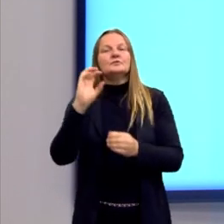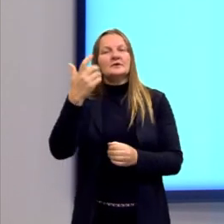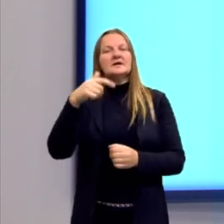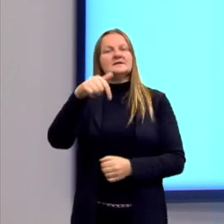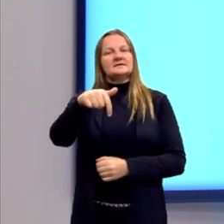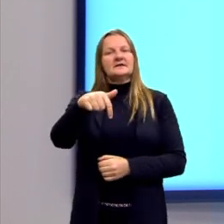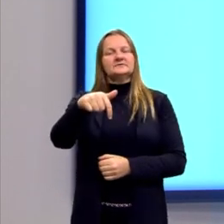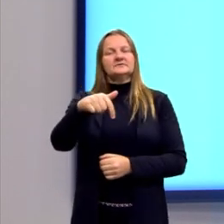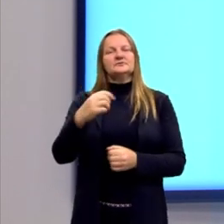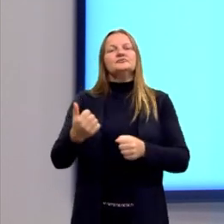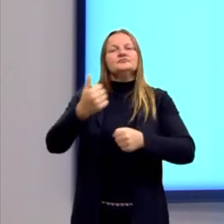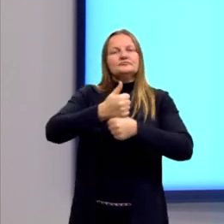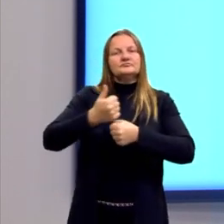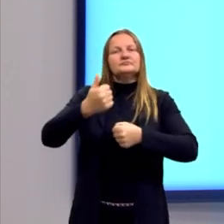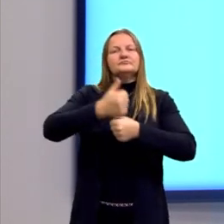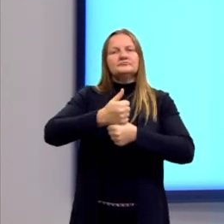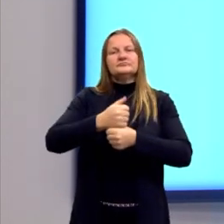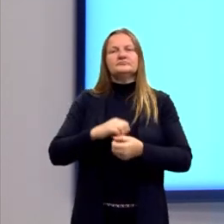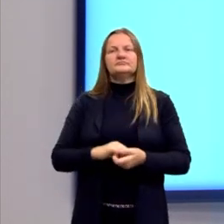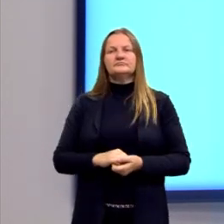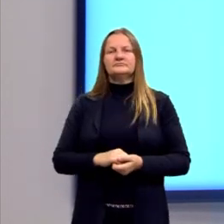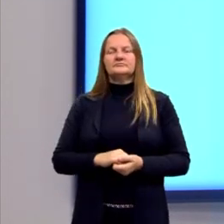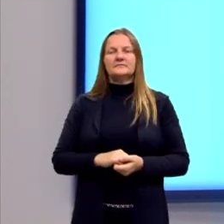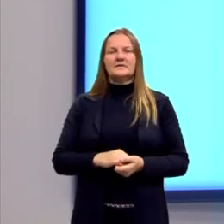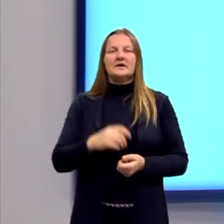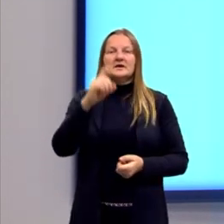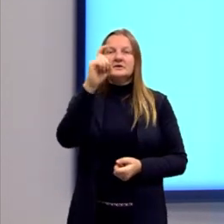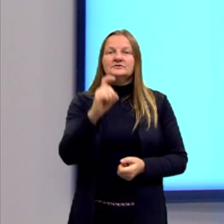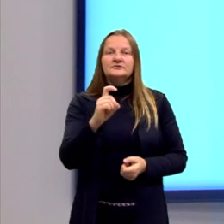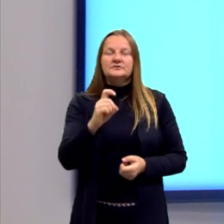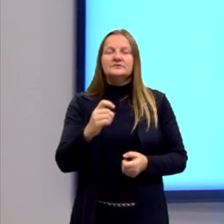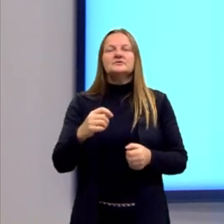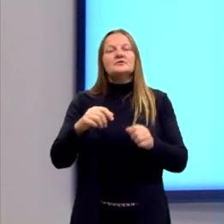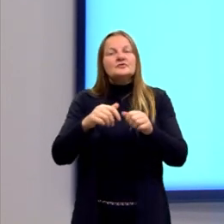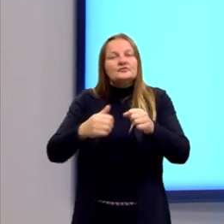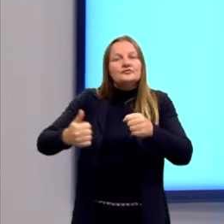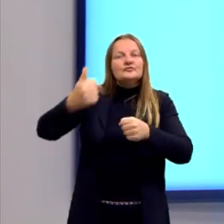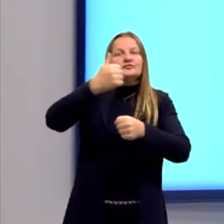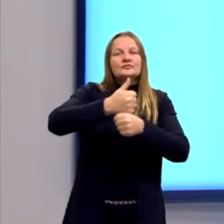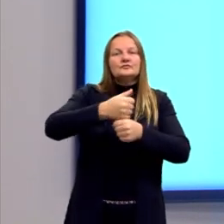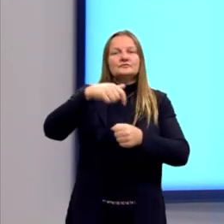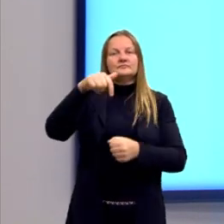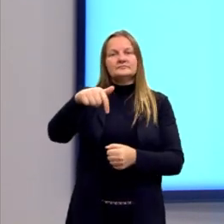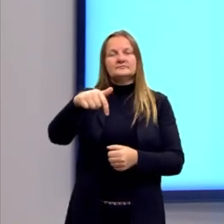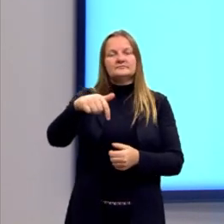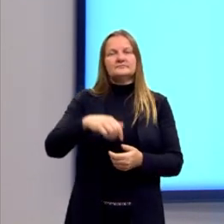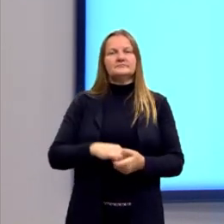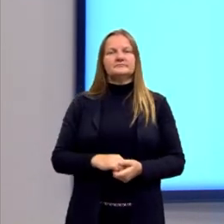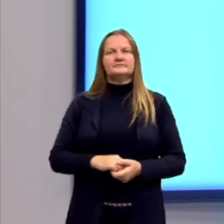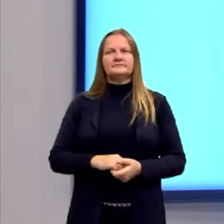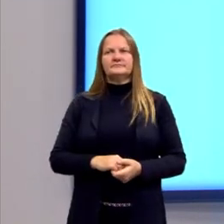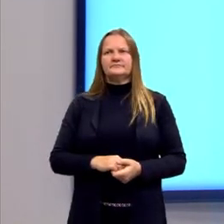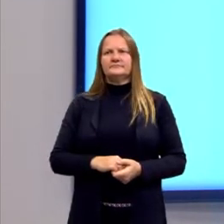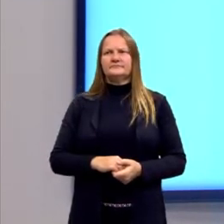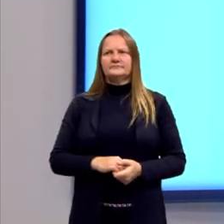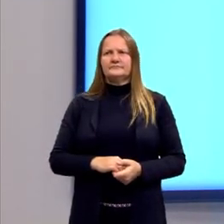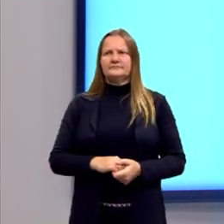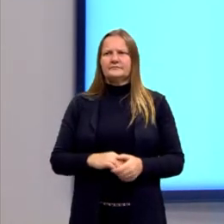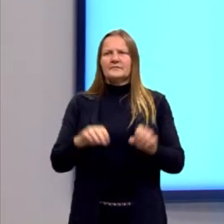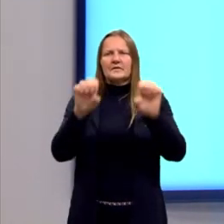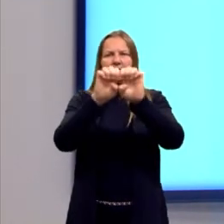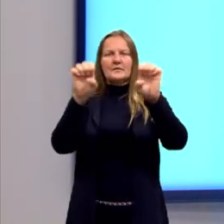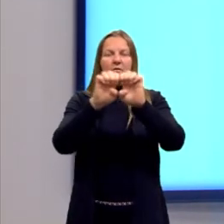então nós vamos fazer essa substituição de X por sete aqui na nossa